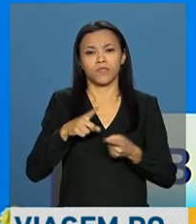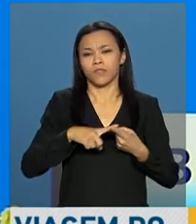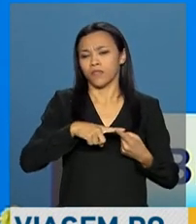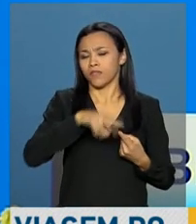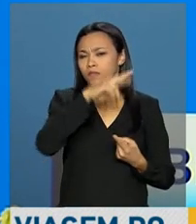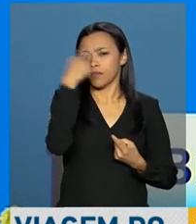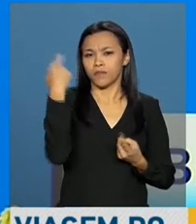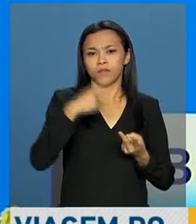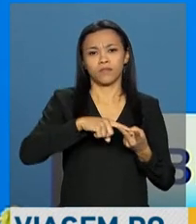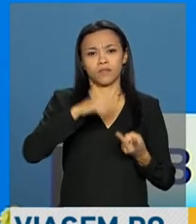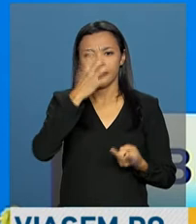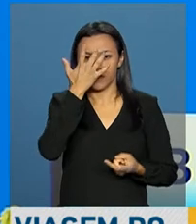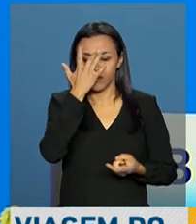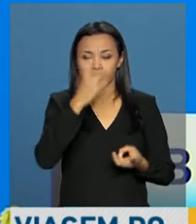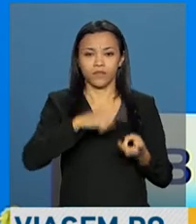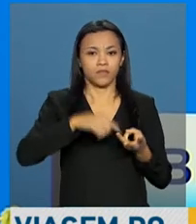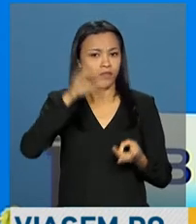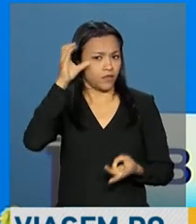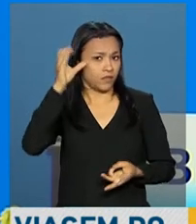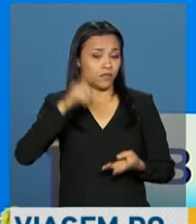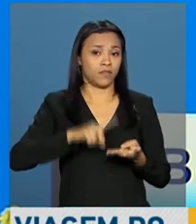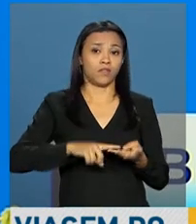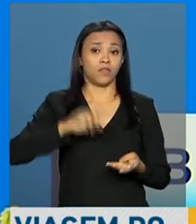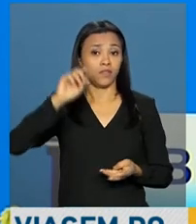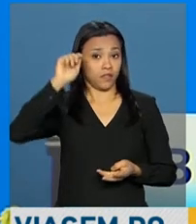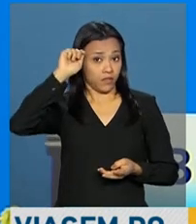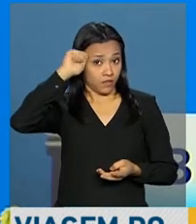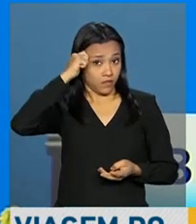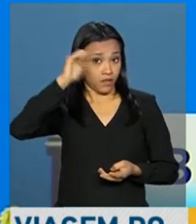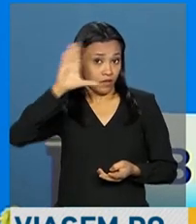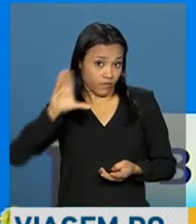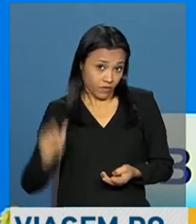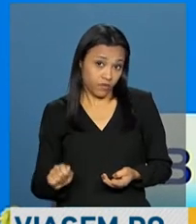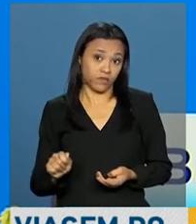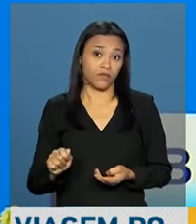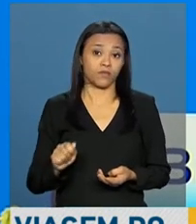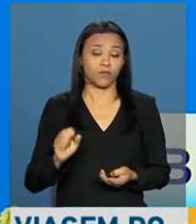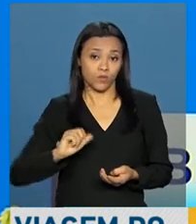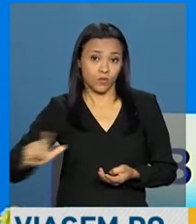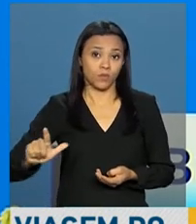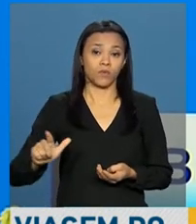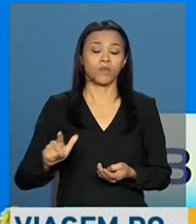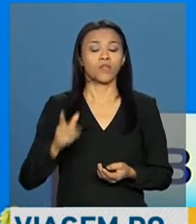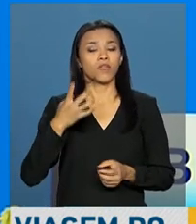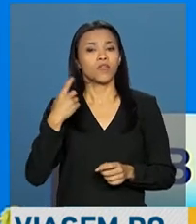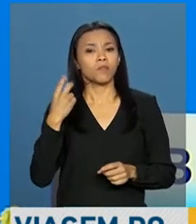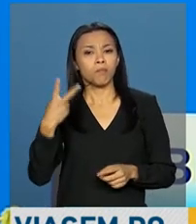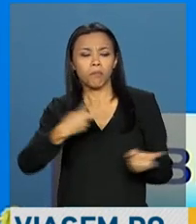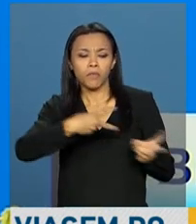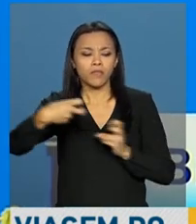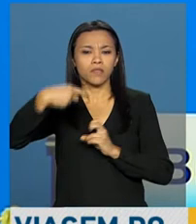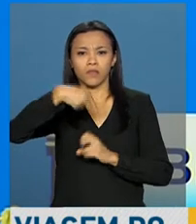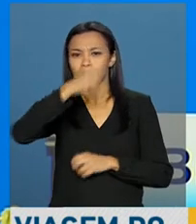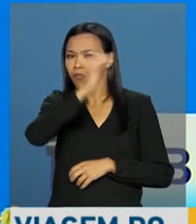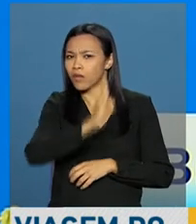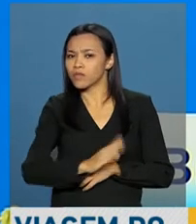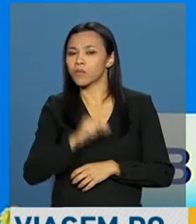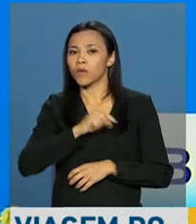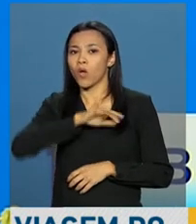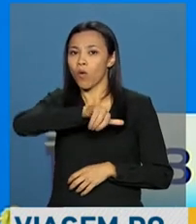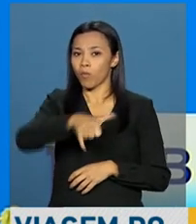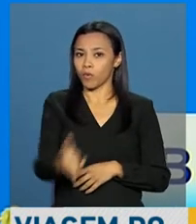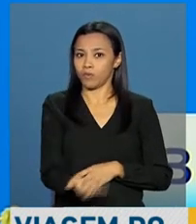Índia, China e África do Sul, ao mesmo tempo em que encontram no Brasil extraordinárias